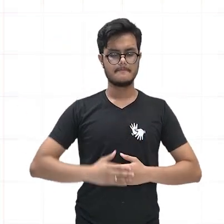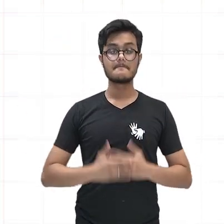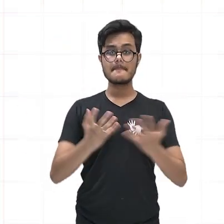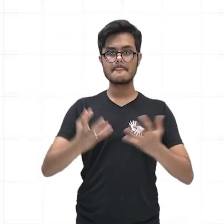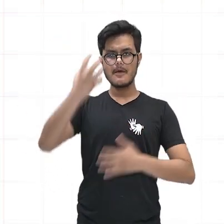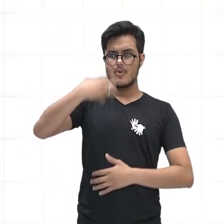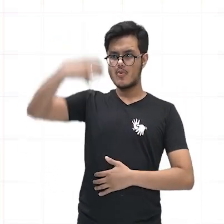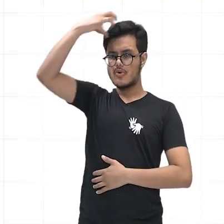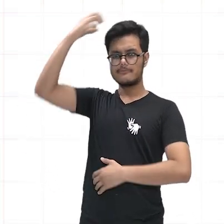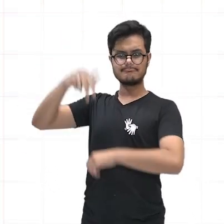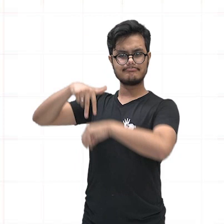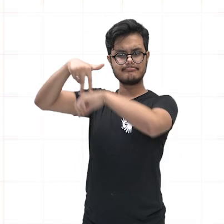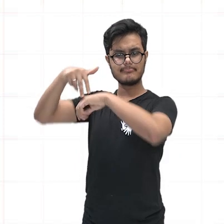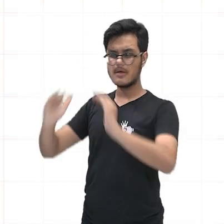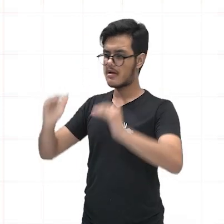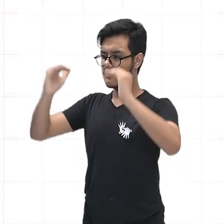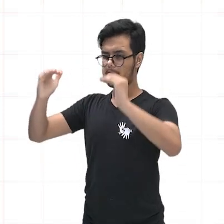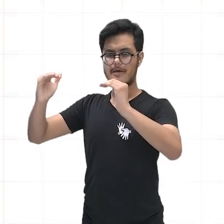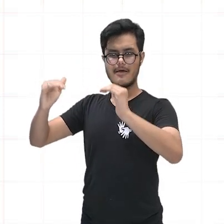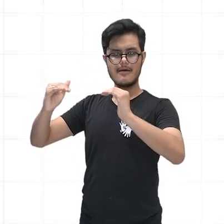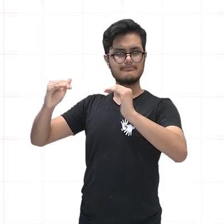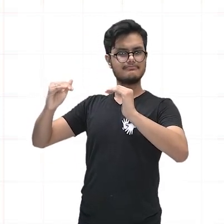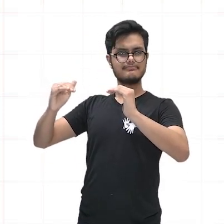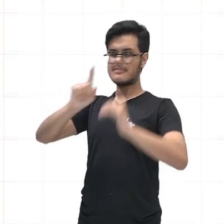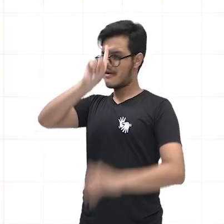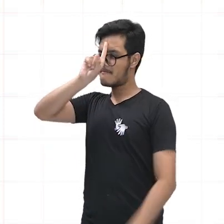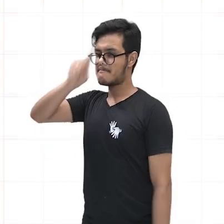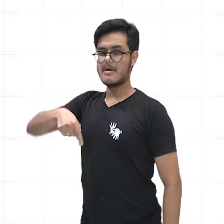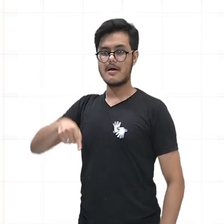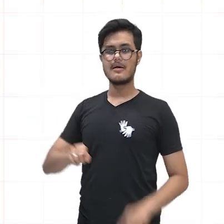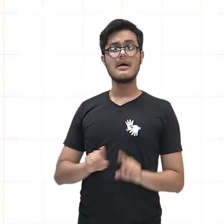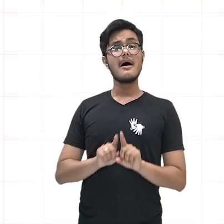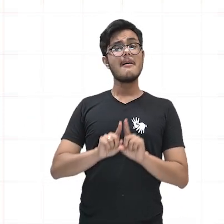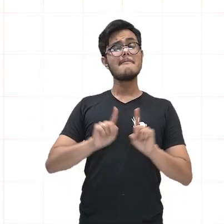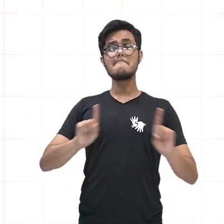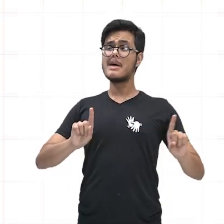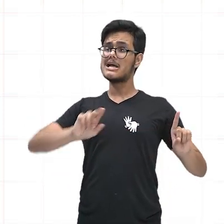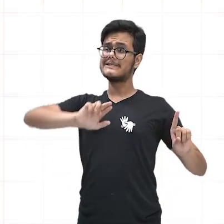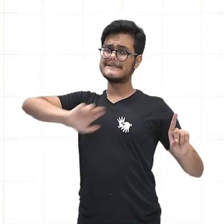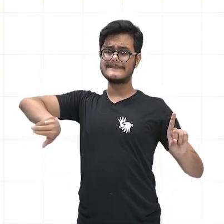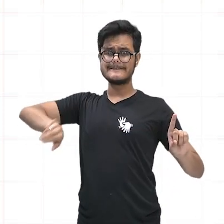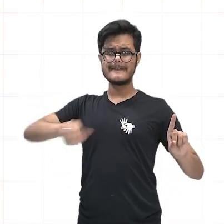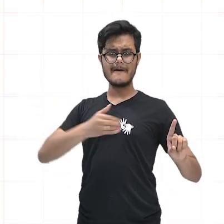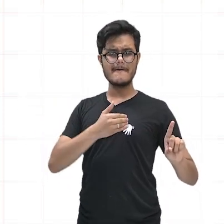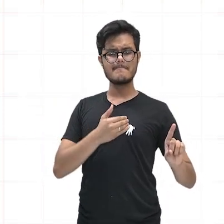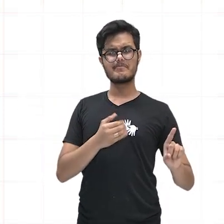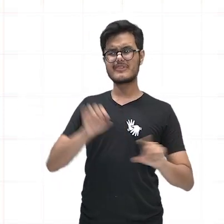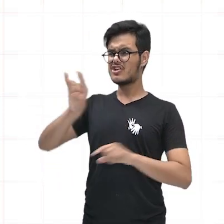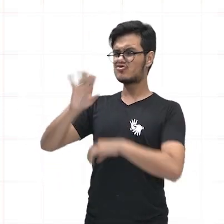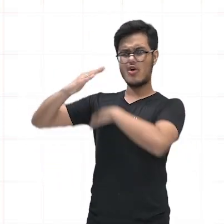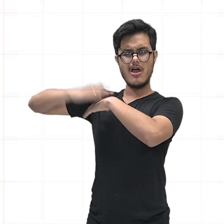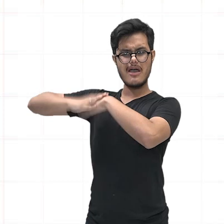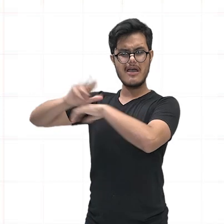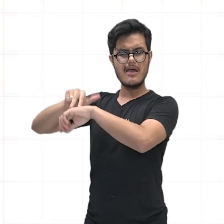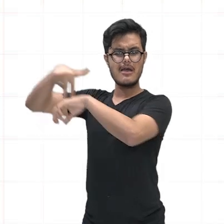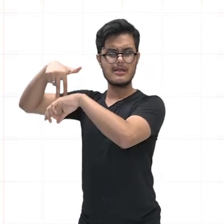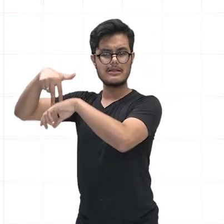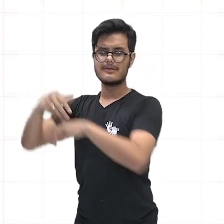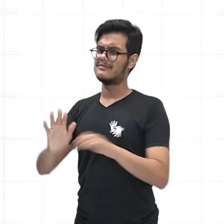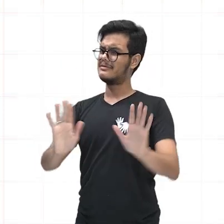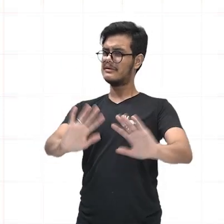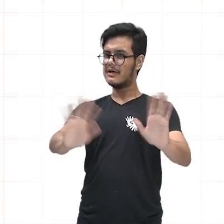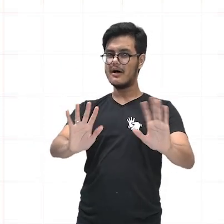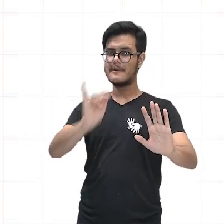Detinha mais alta autoridade na cidade mas ele não governava de maneira unilateral ou seja ele não governava